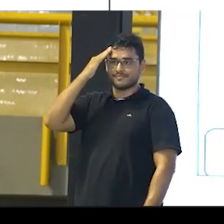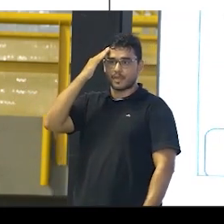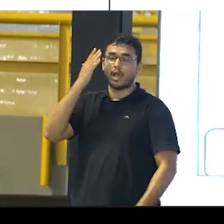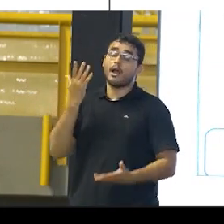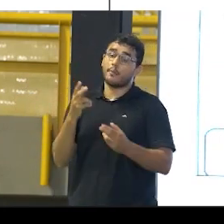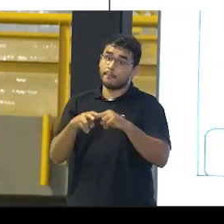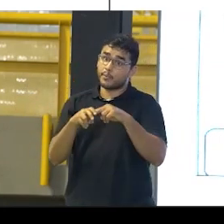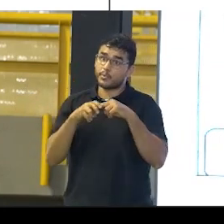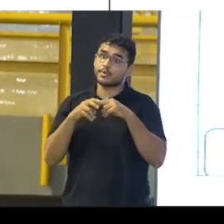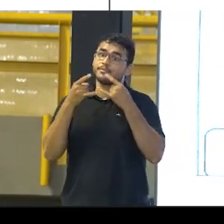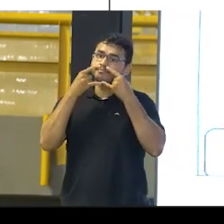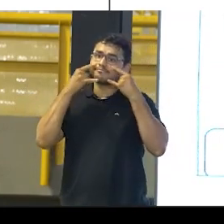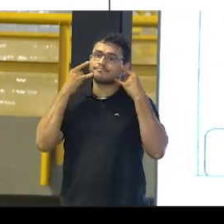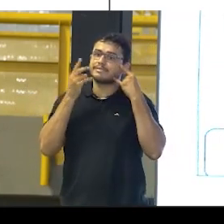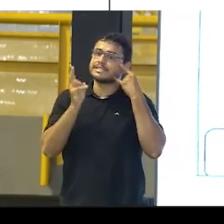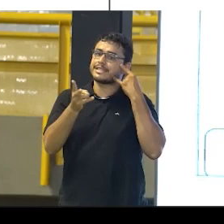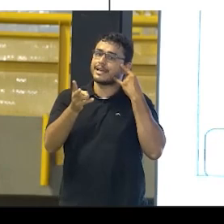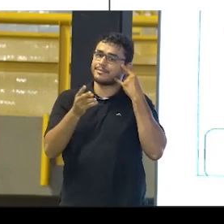gente observar